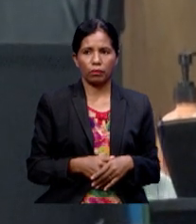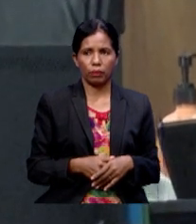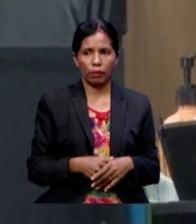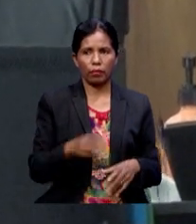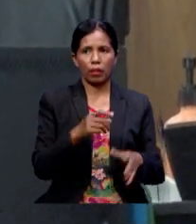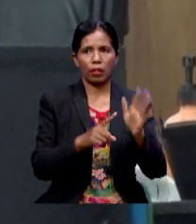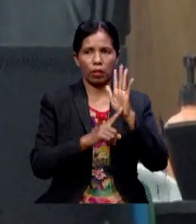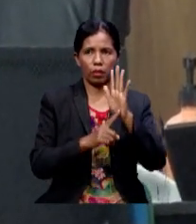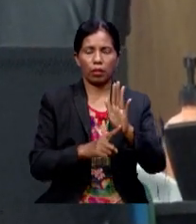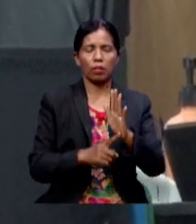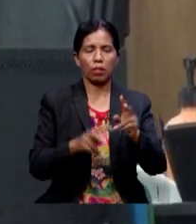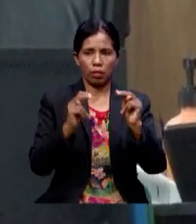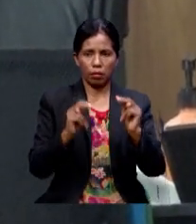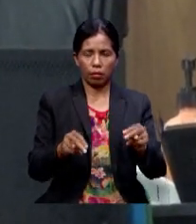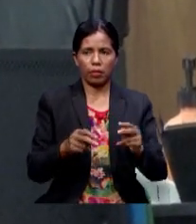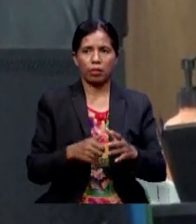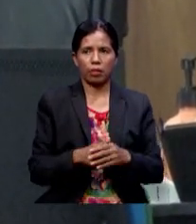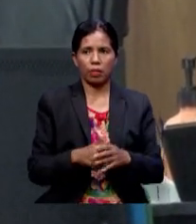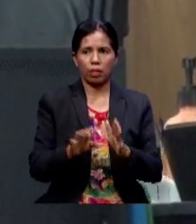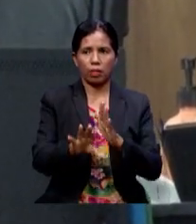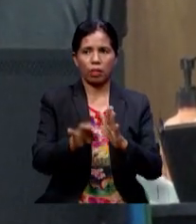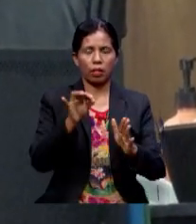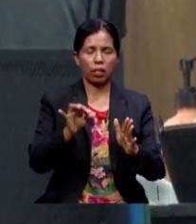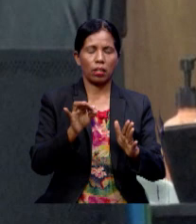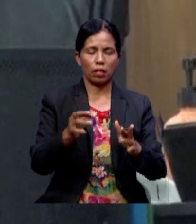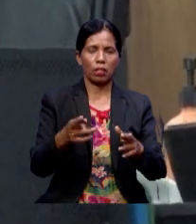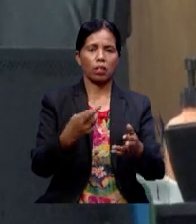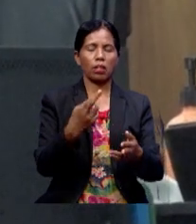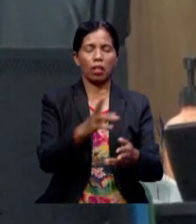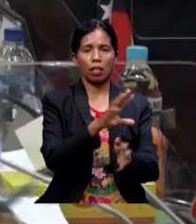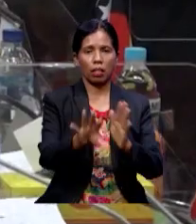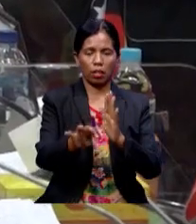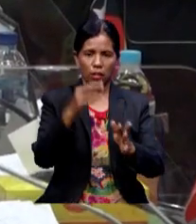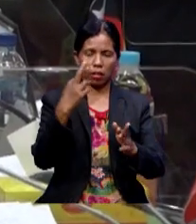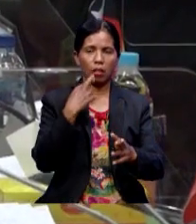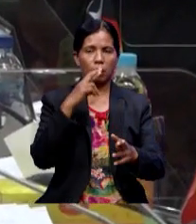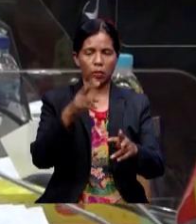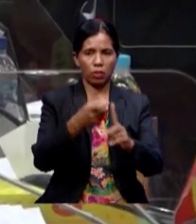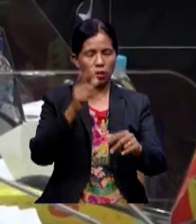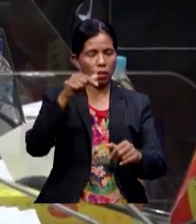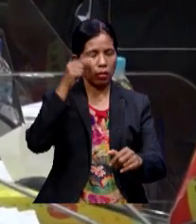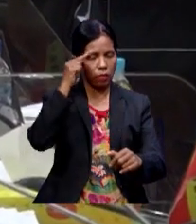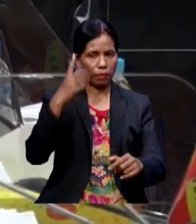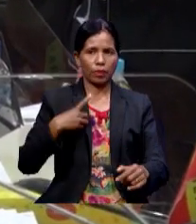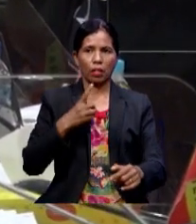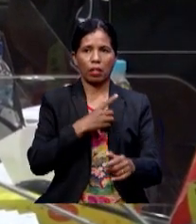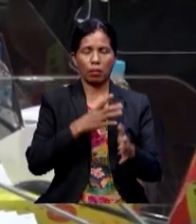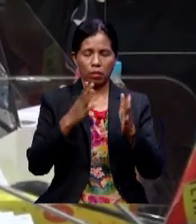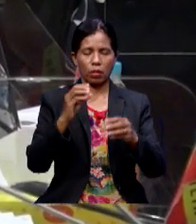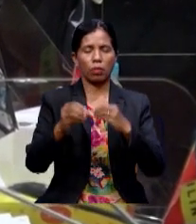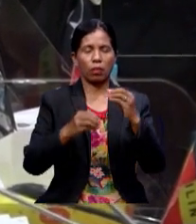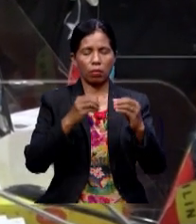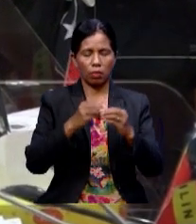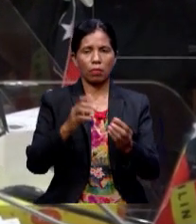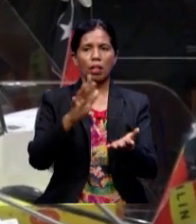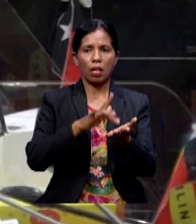evidente de Tebes que precisa reta uma resposta rumo ao seu governo. Além de deputada Sira Mos preocupa com a stok